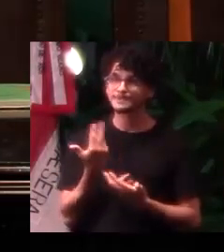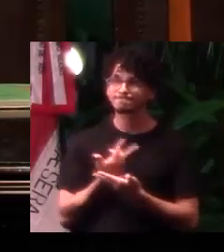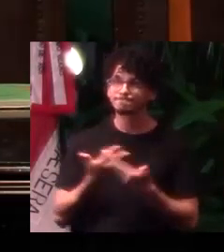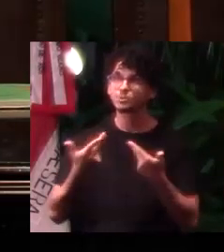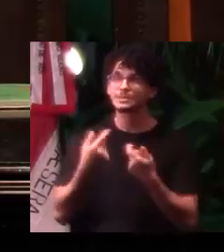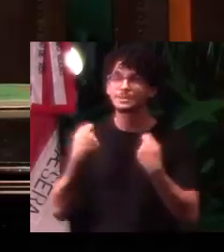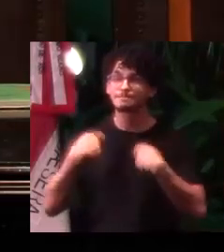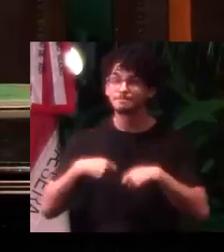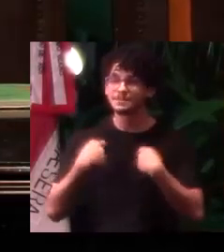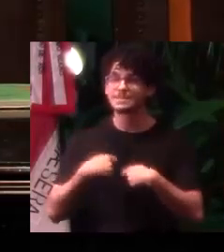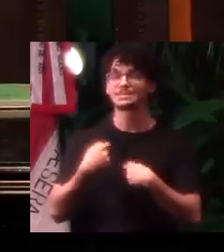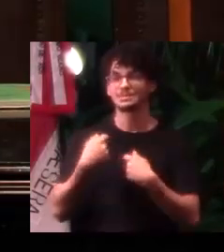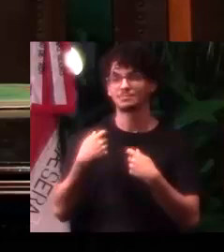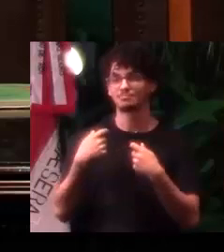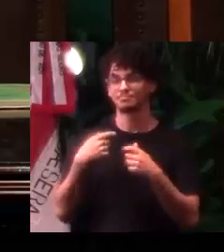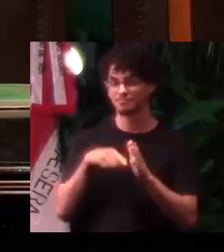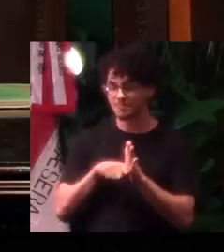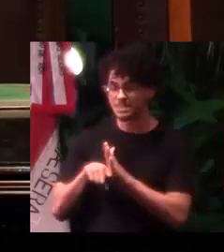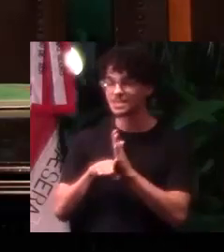ser esquecida. Por quê?